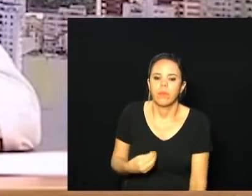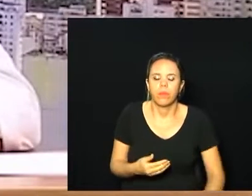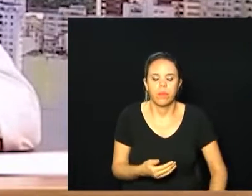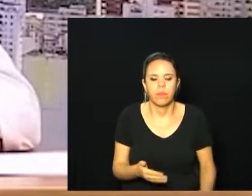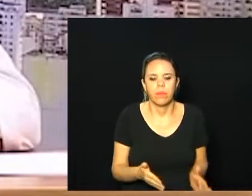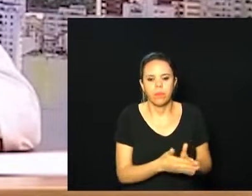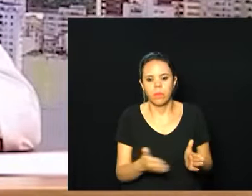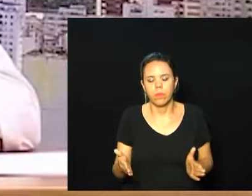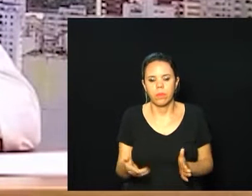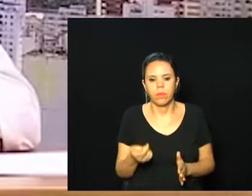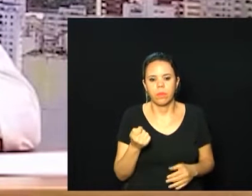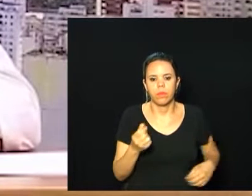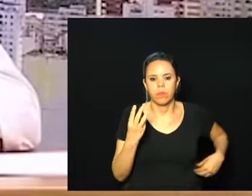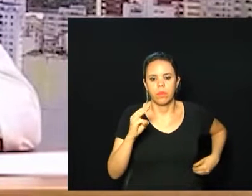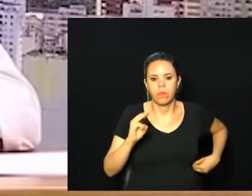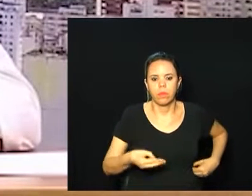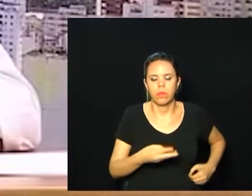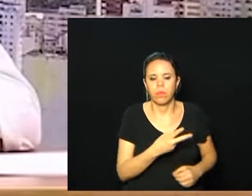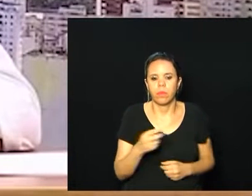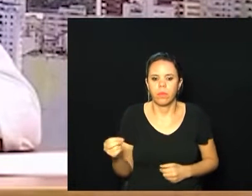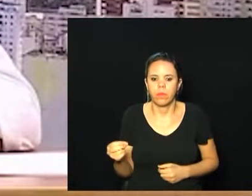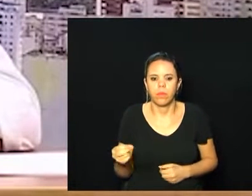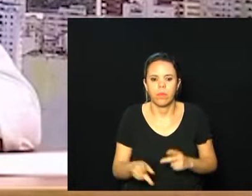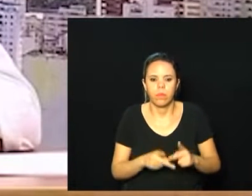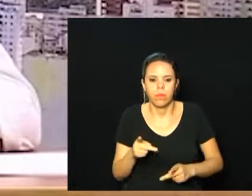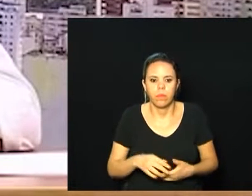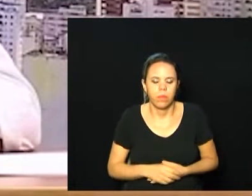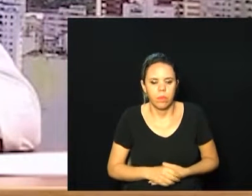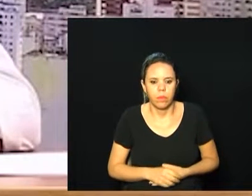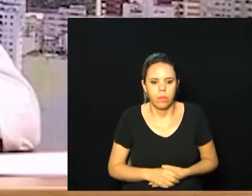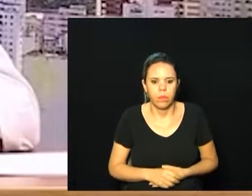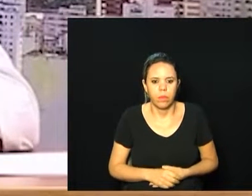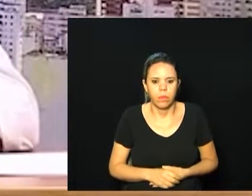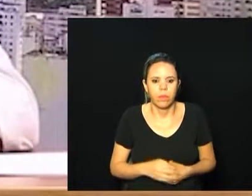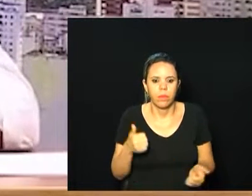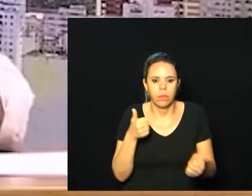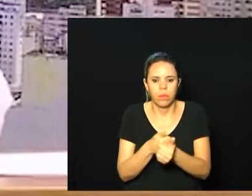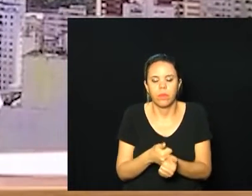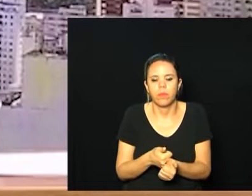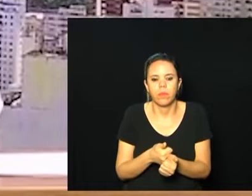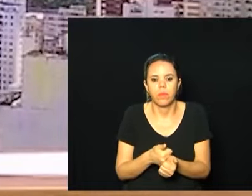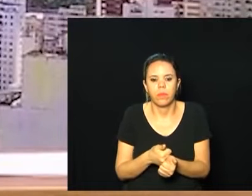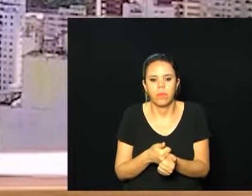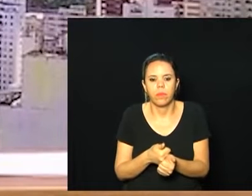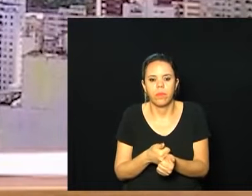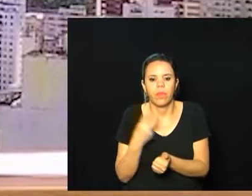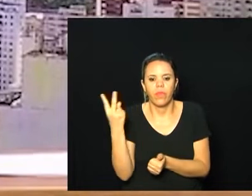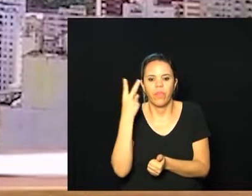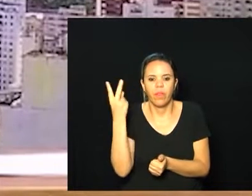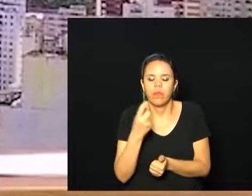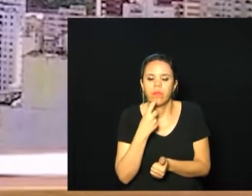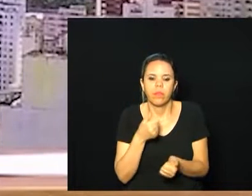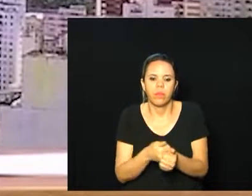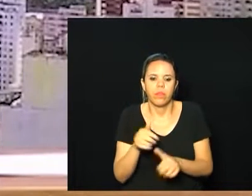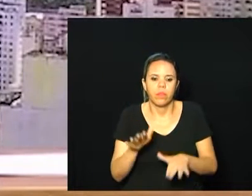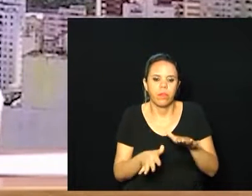numa região de quase 3.200.000, 3.300.000 habitantes, que é muito próxima da outra, divisa entre Valinhos e Campinas, muitas